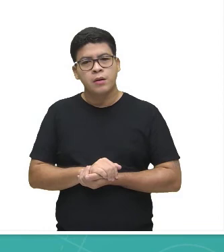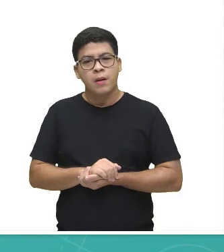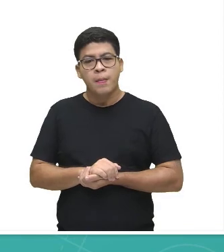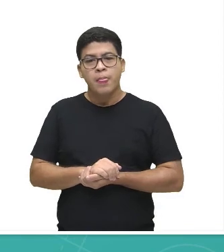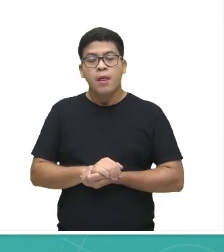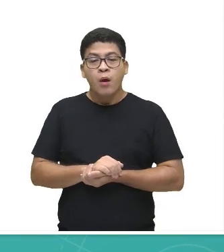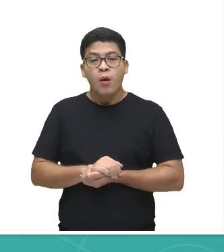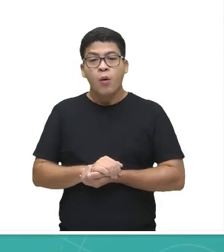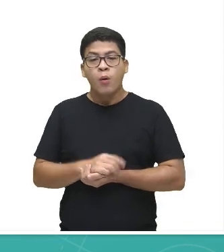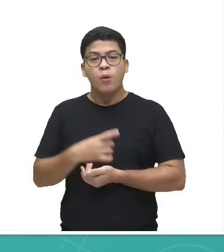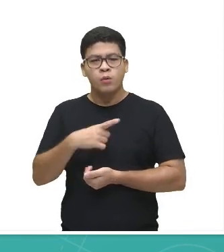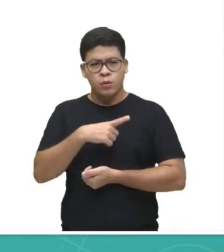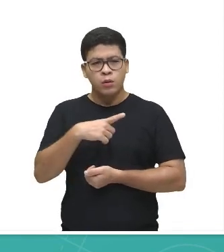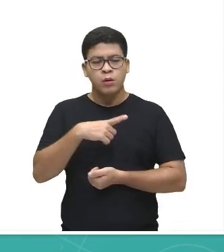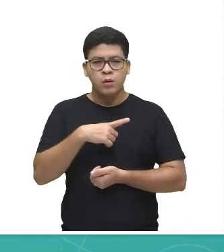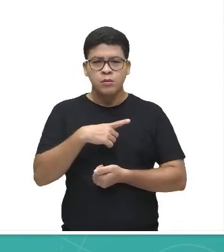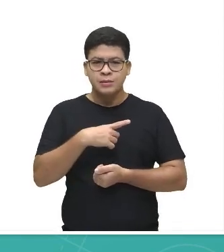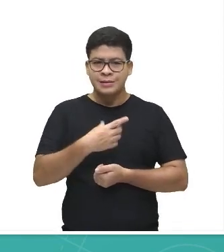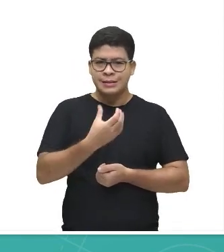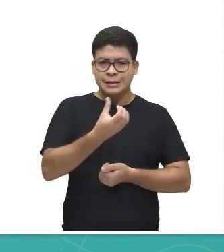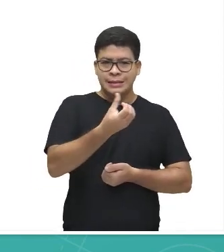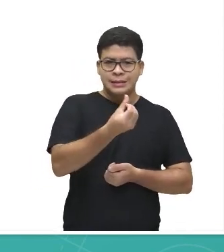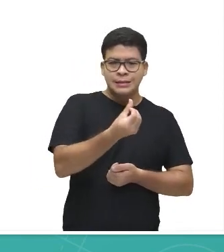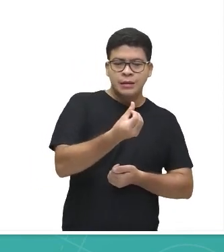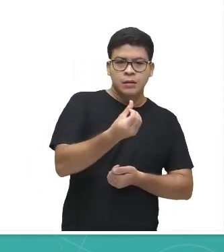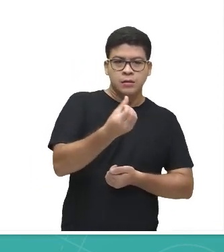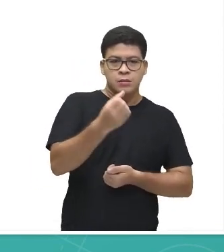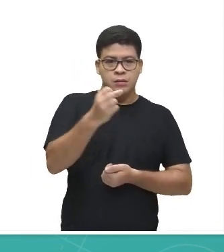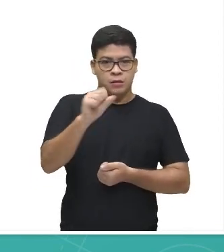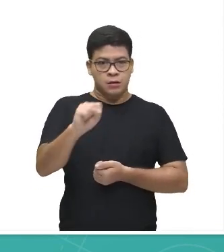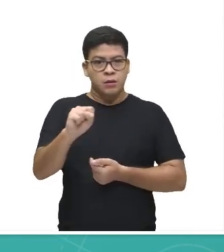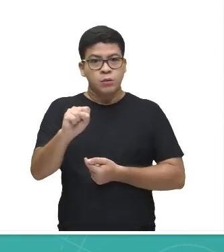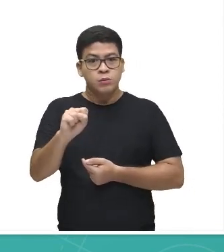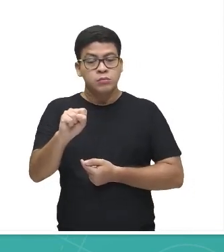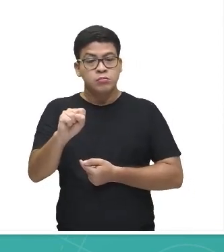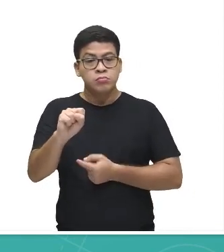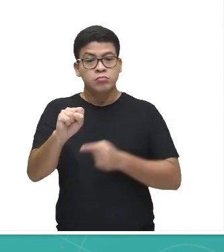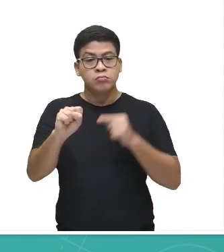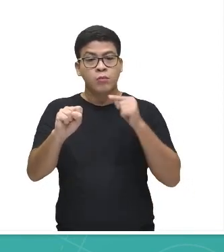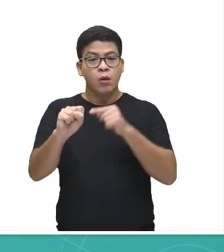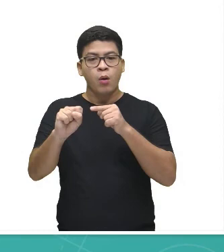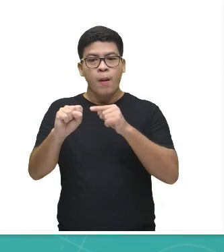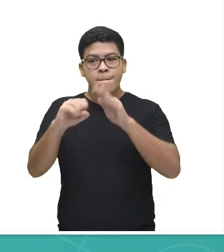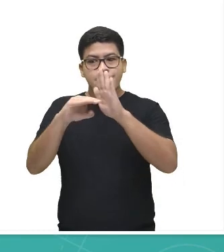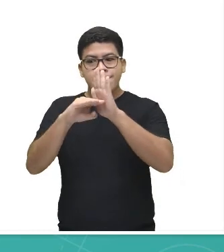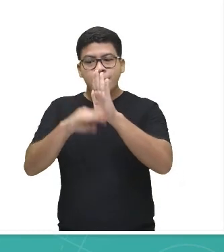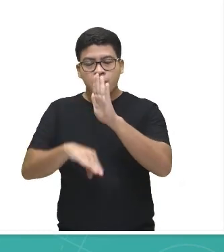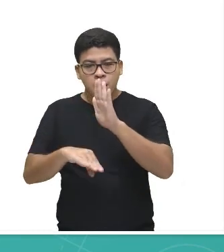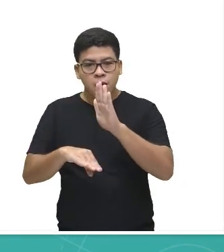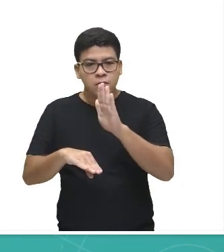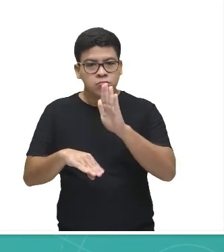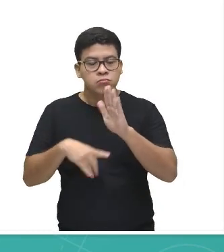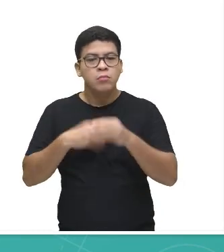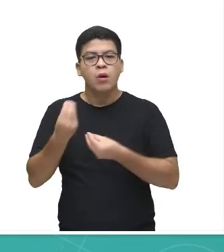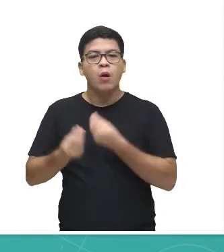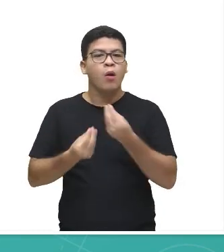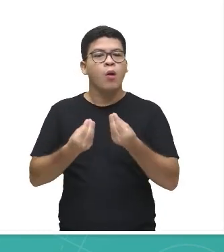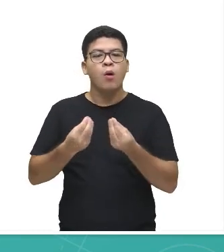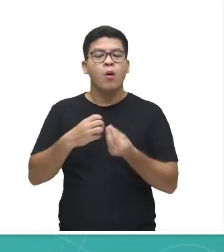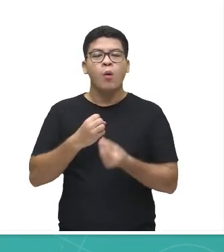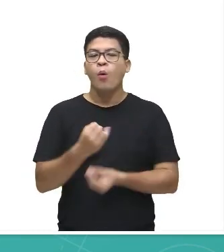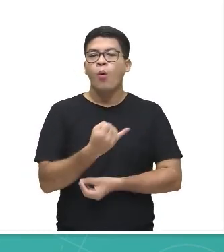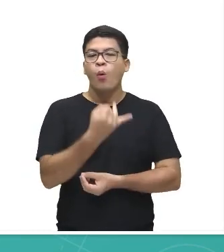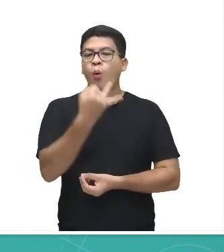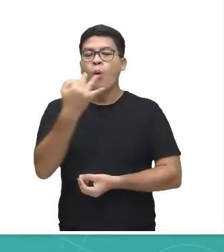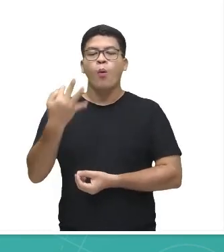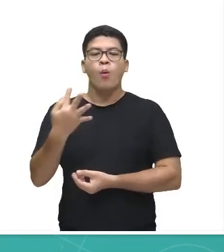Paulinho tem 68 a menos que Joãozinho, olha só. Qual é a